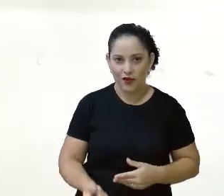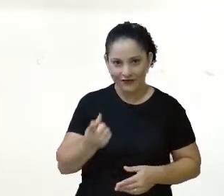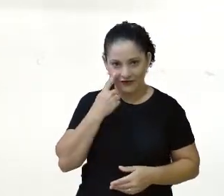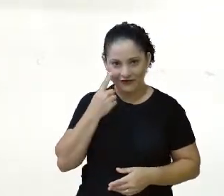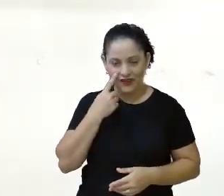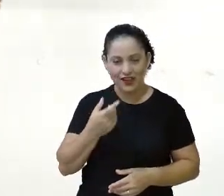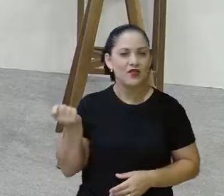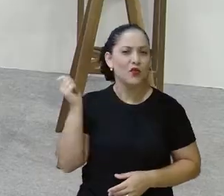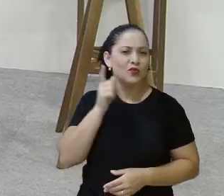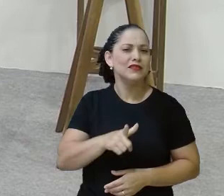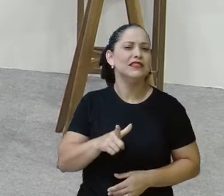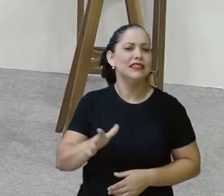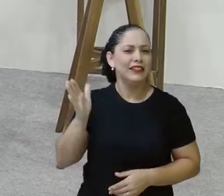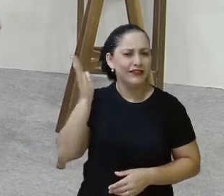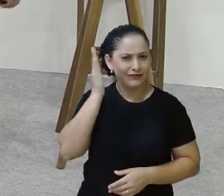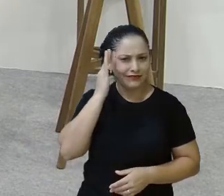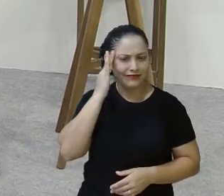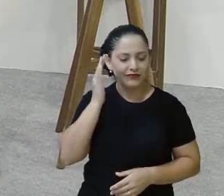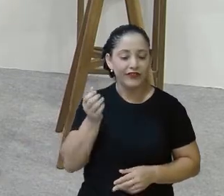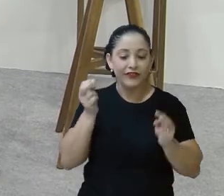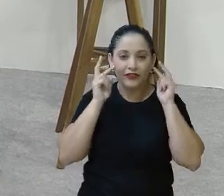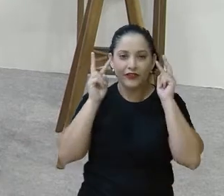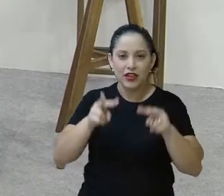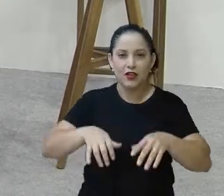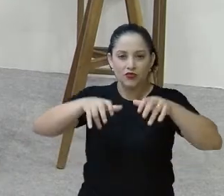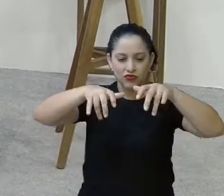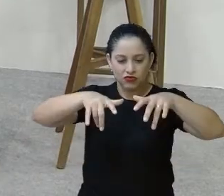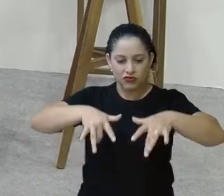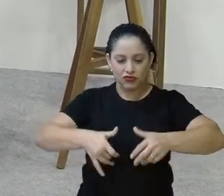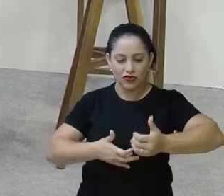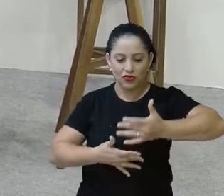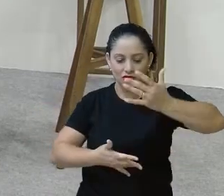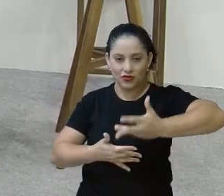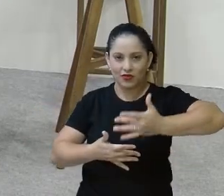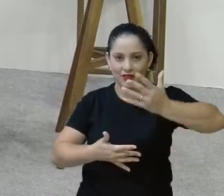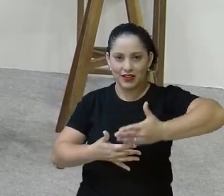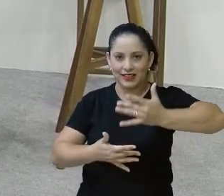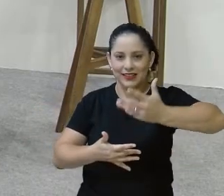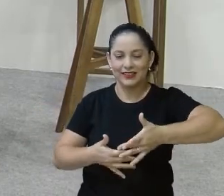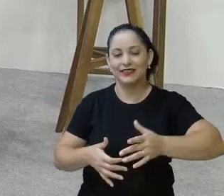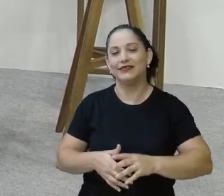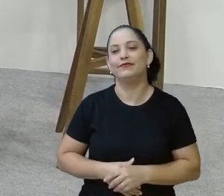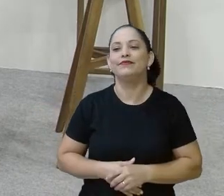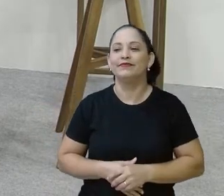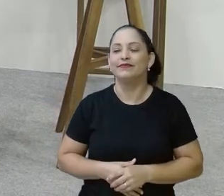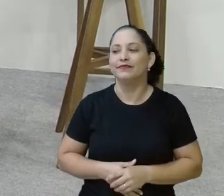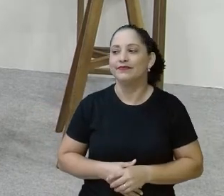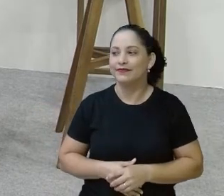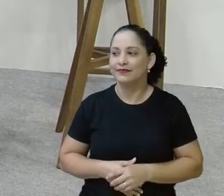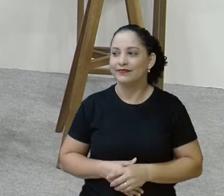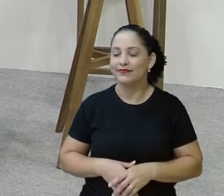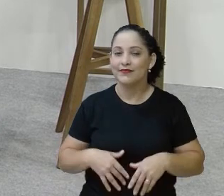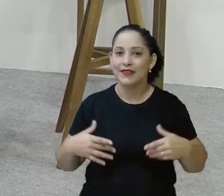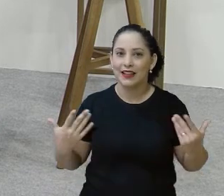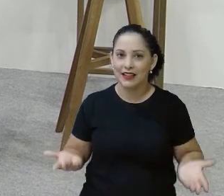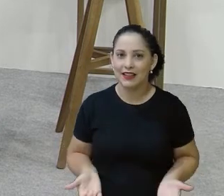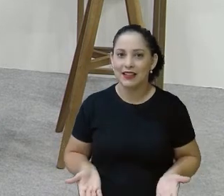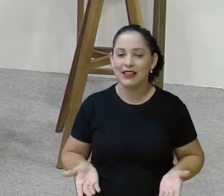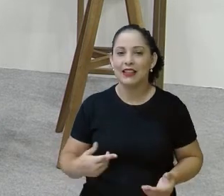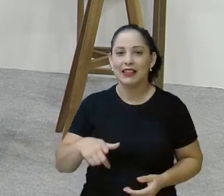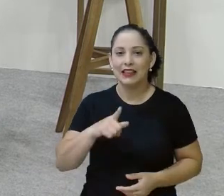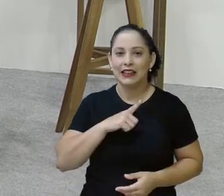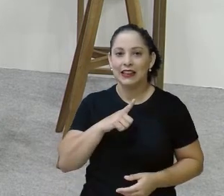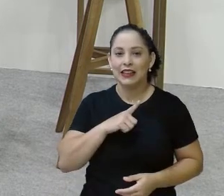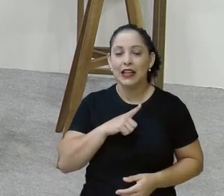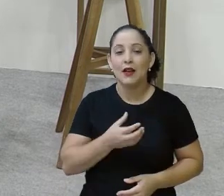consigo localizar vocês, né? e a gente dá